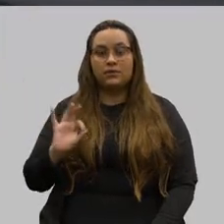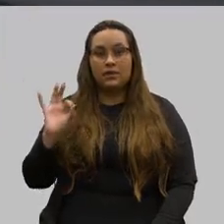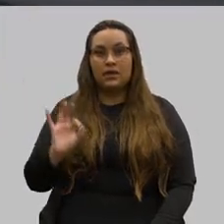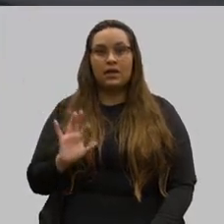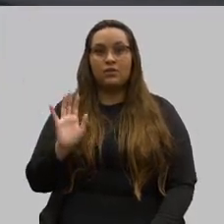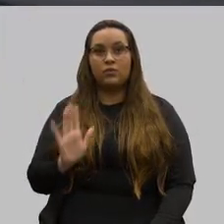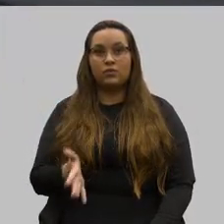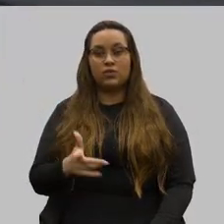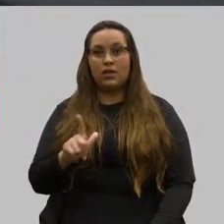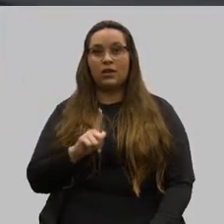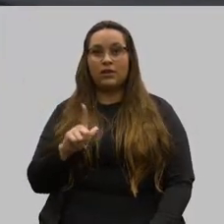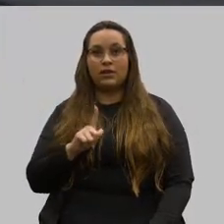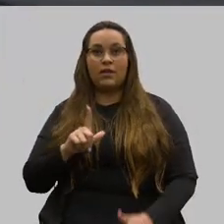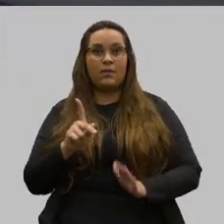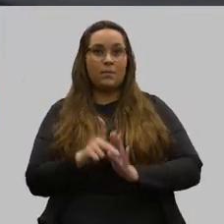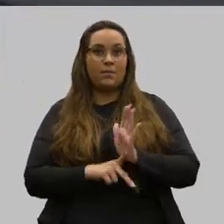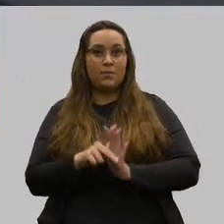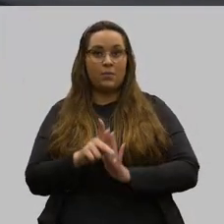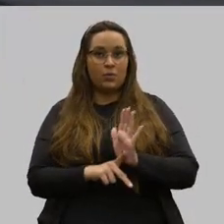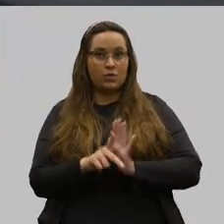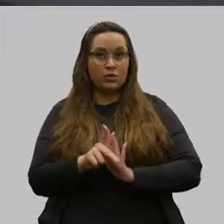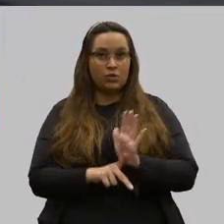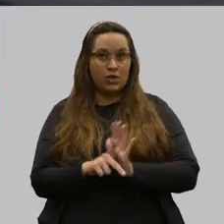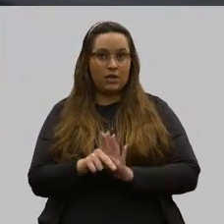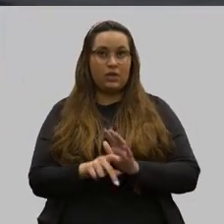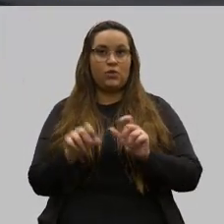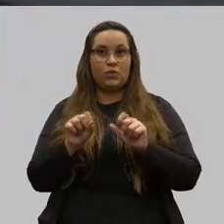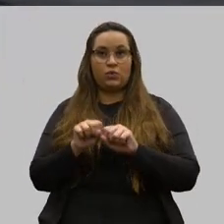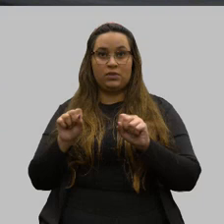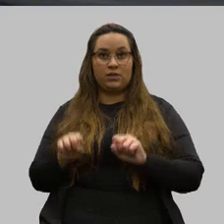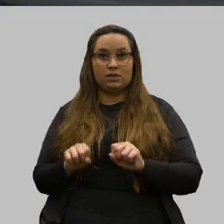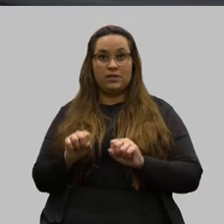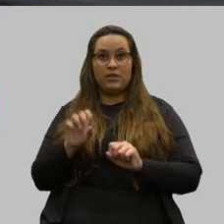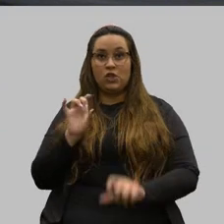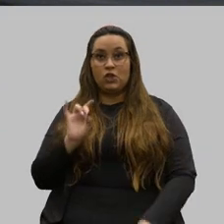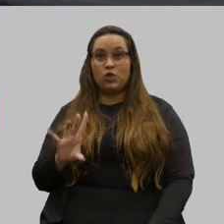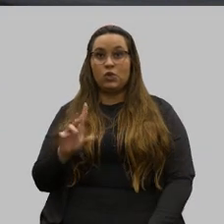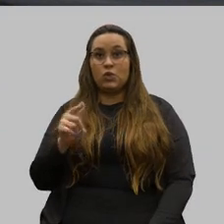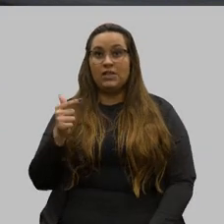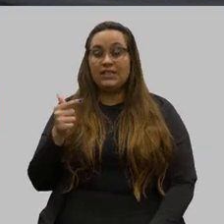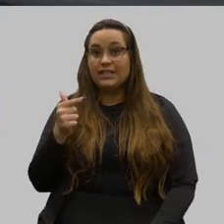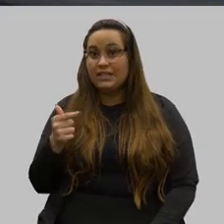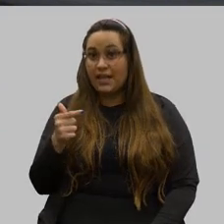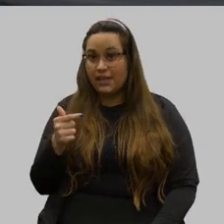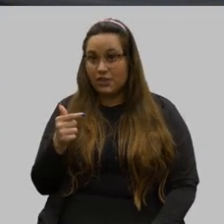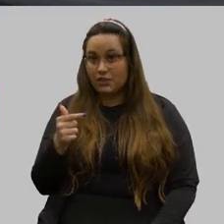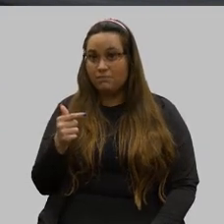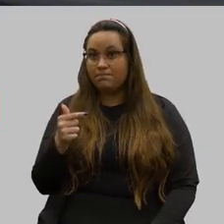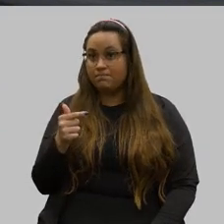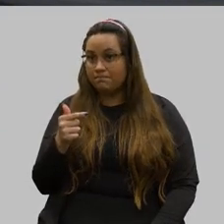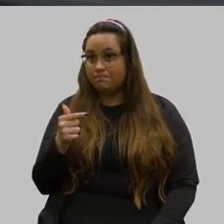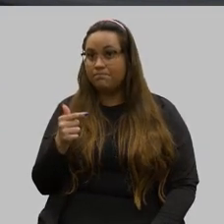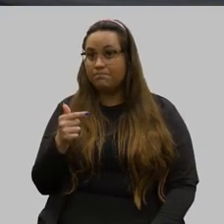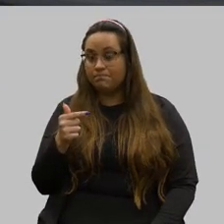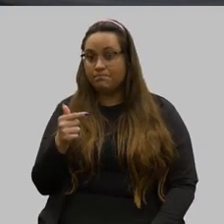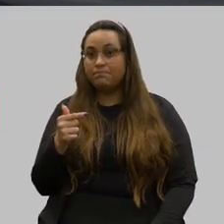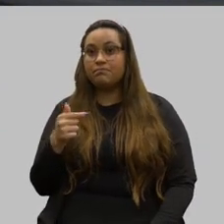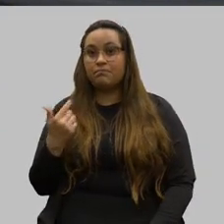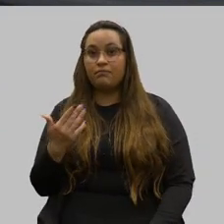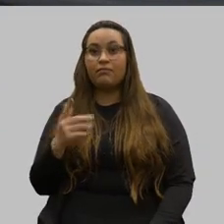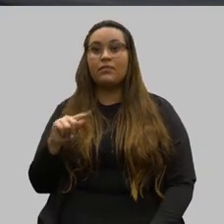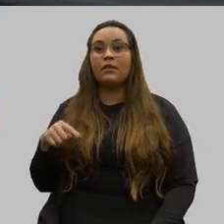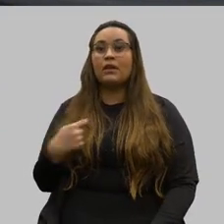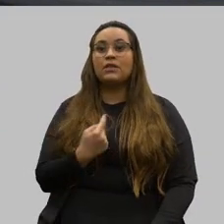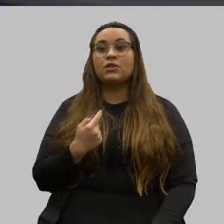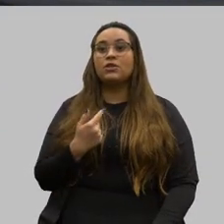projetos apresentados no sistema hoje nós temos apenas sete e não mais 35 que não possui